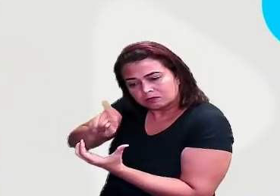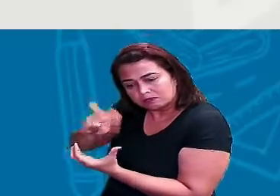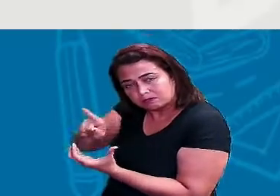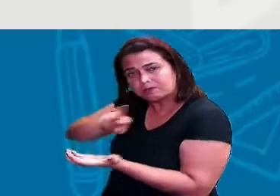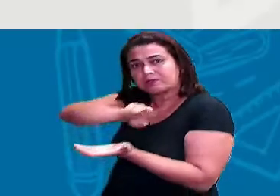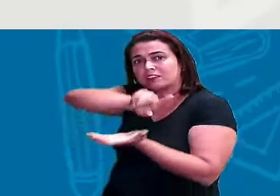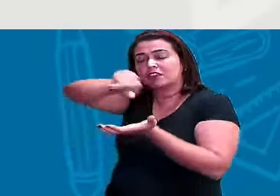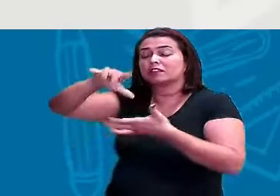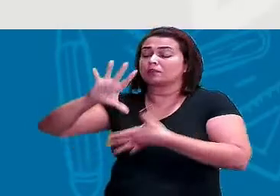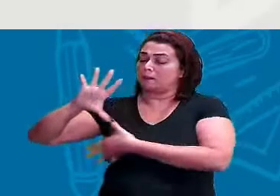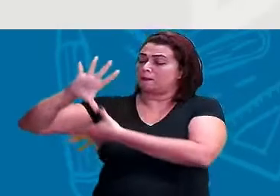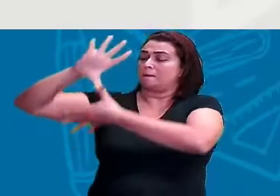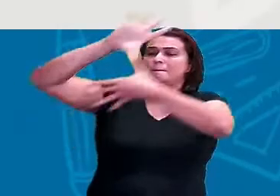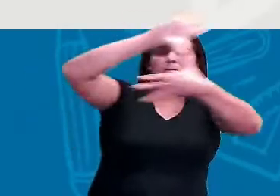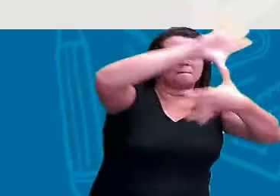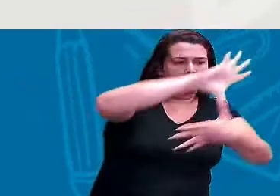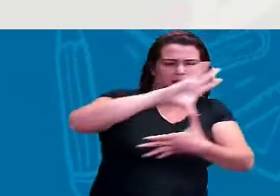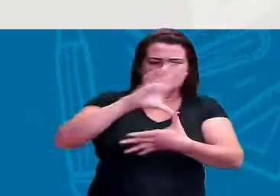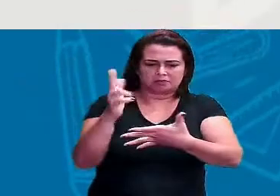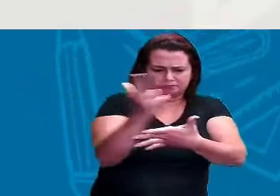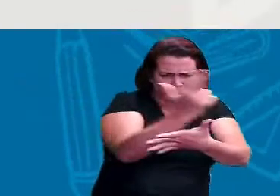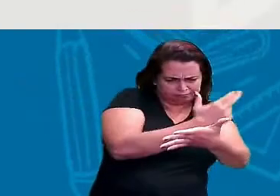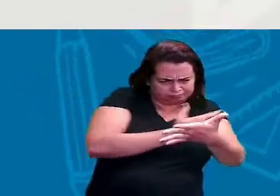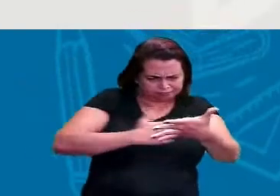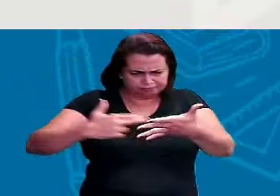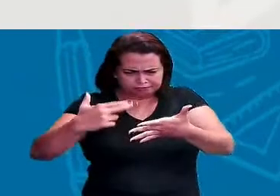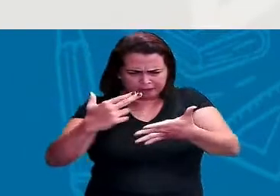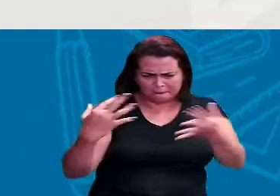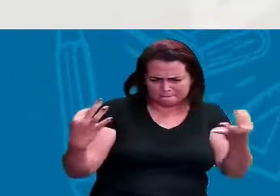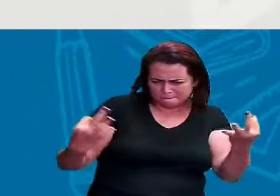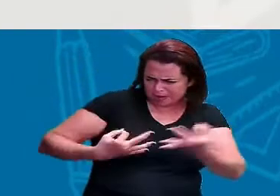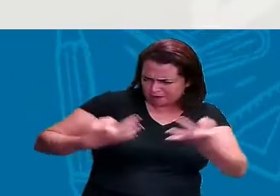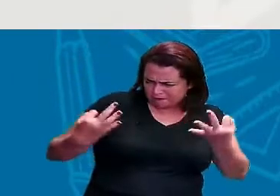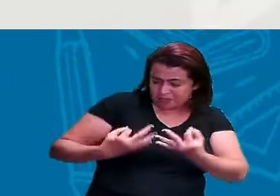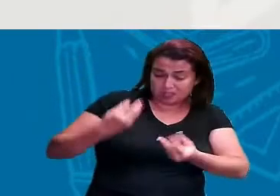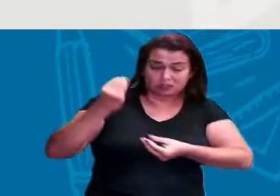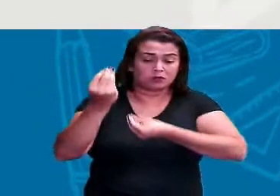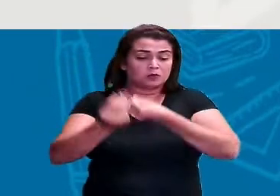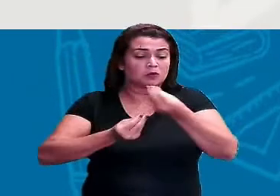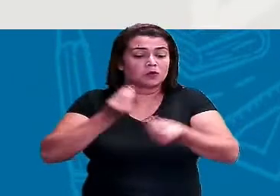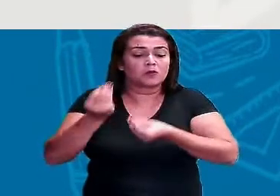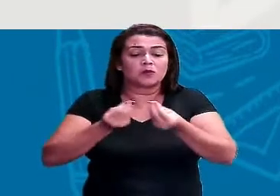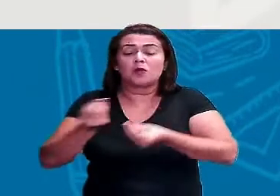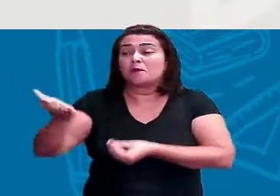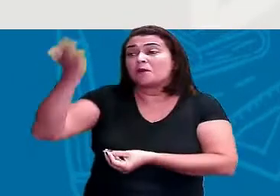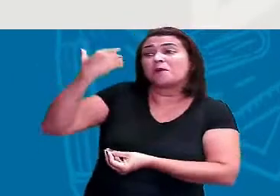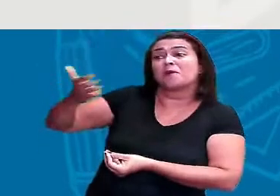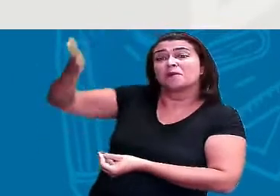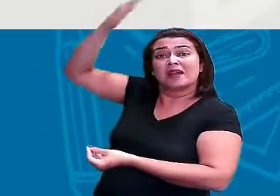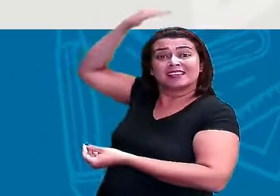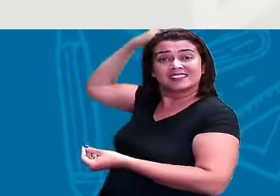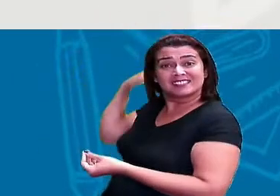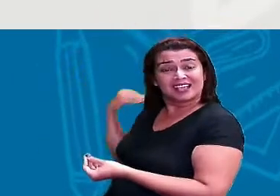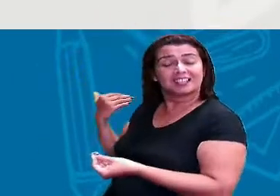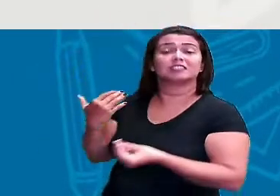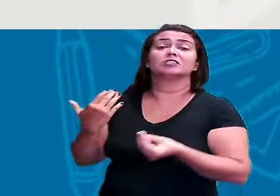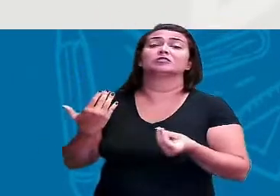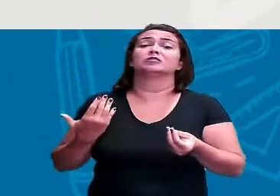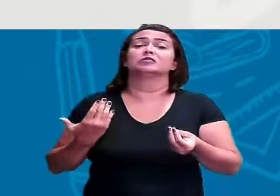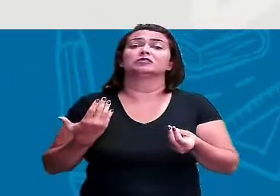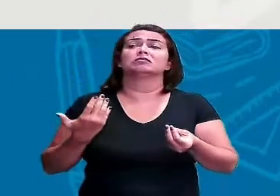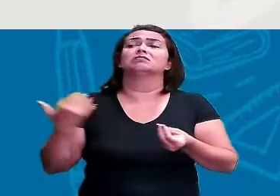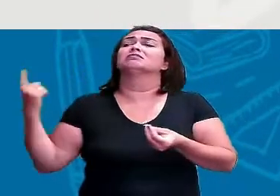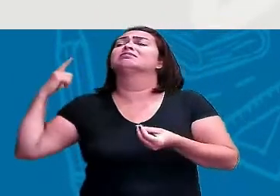né? Imaginar como é que se fazia realmente os nossos antigos, sem da tecnologia que há hoje, para